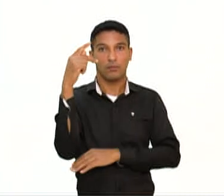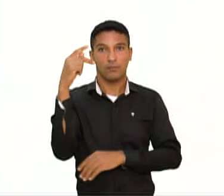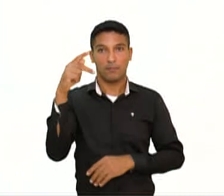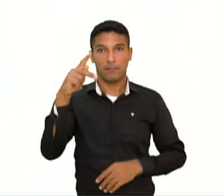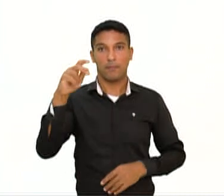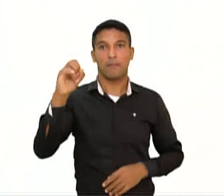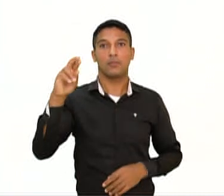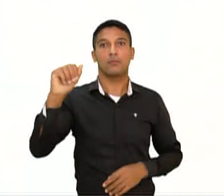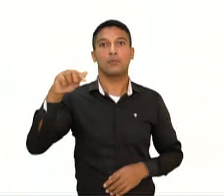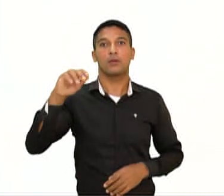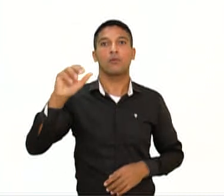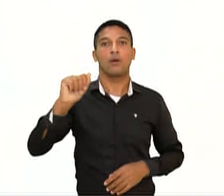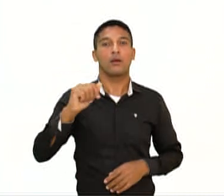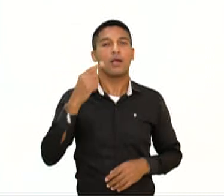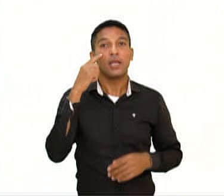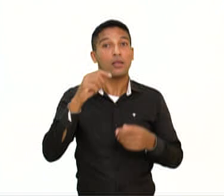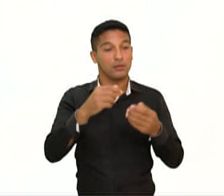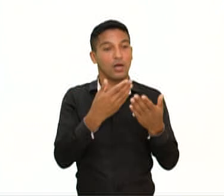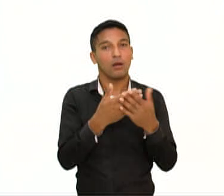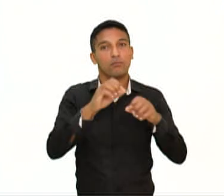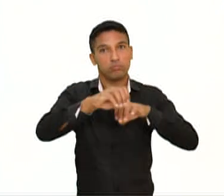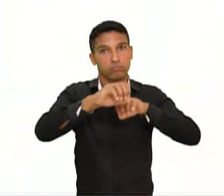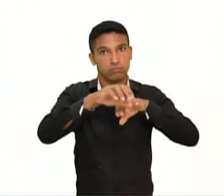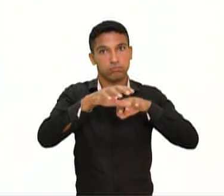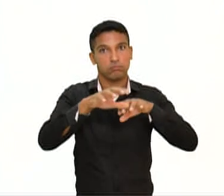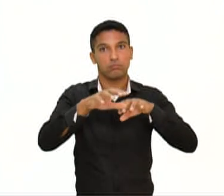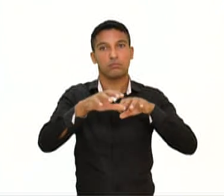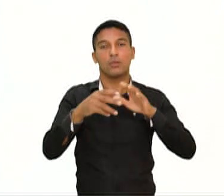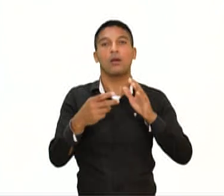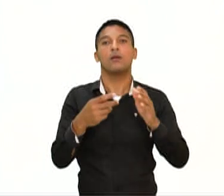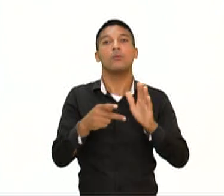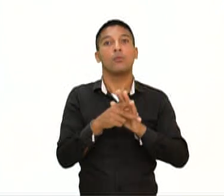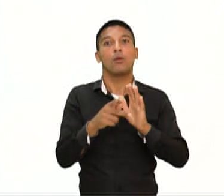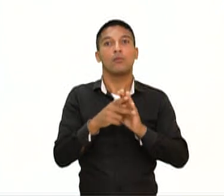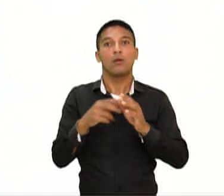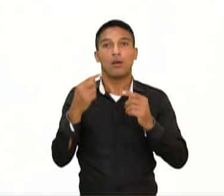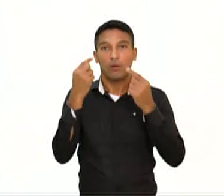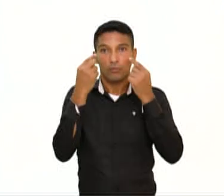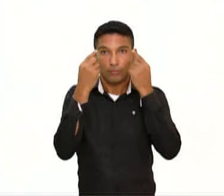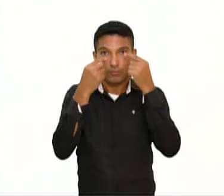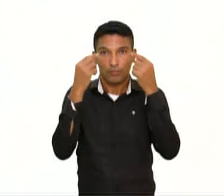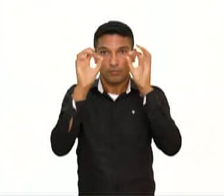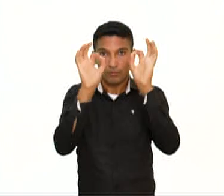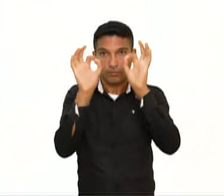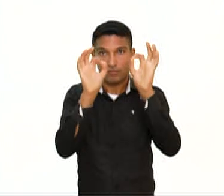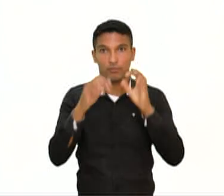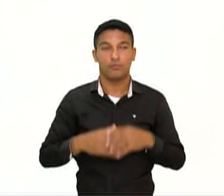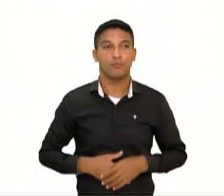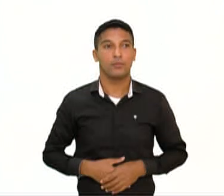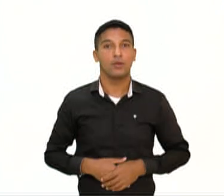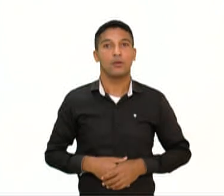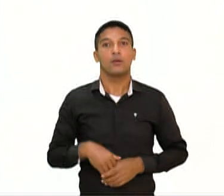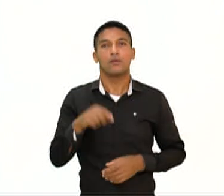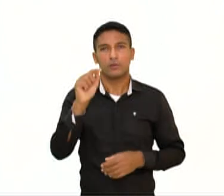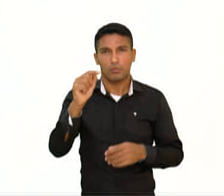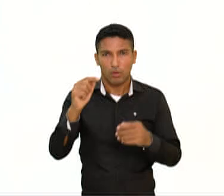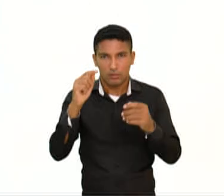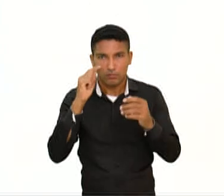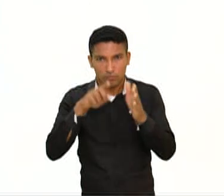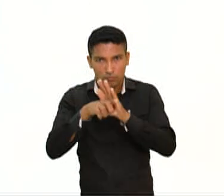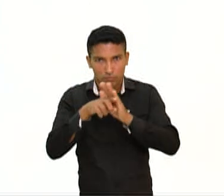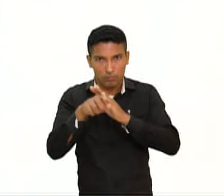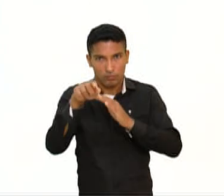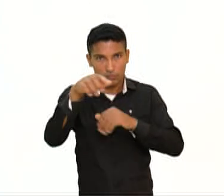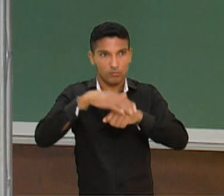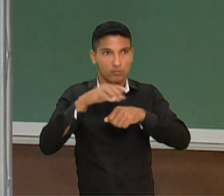em física. Tudo bem? O que a gente vai estar trabalhando aqui, tá? Os fotorreceptores, que vão estar associados à visão,